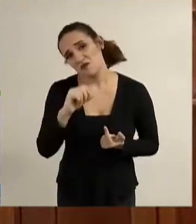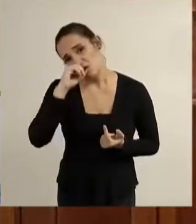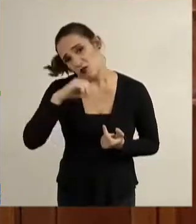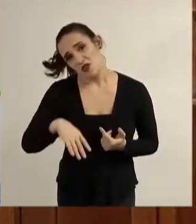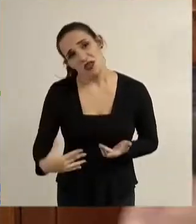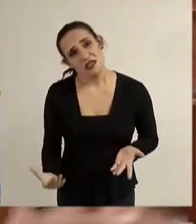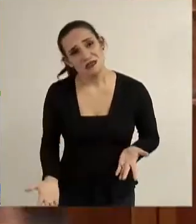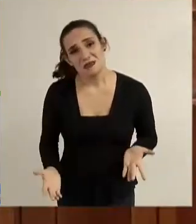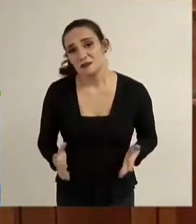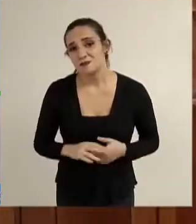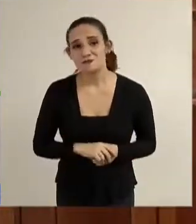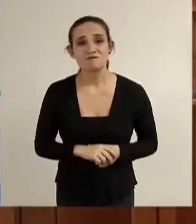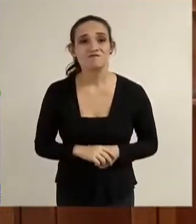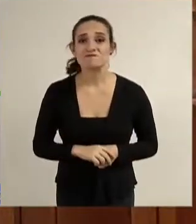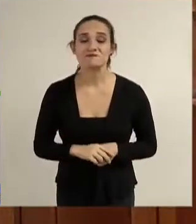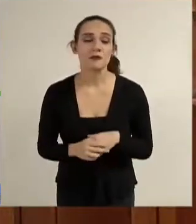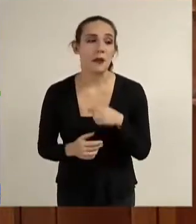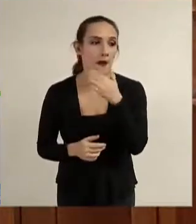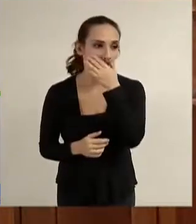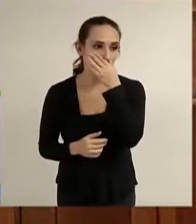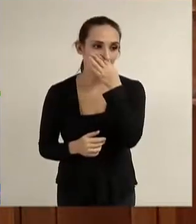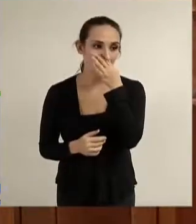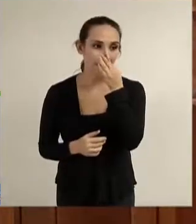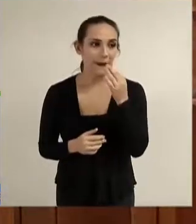mais está